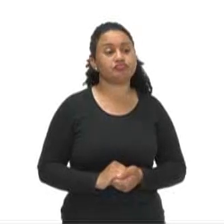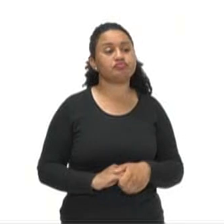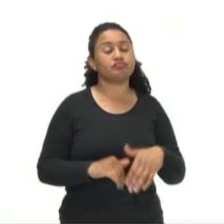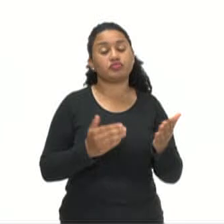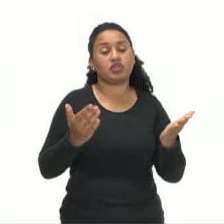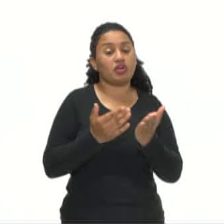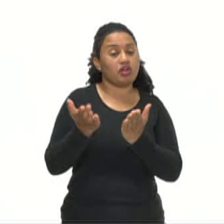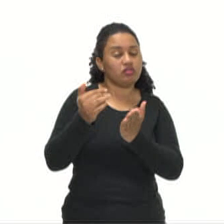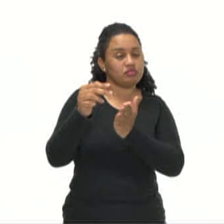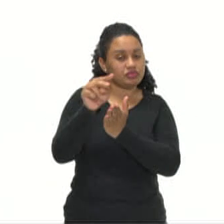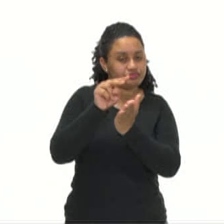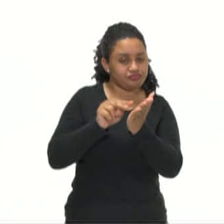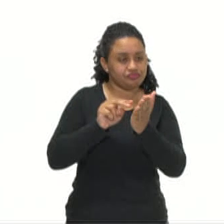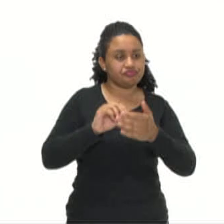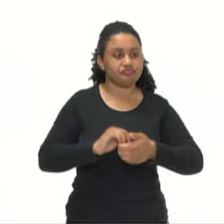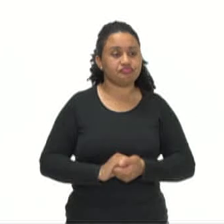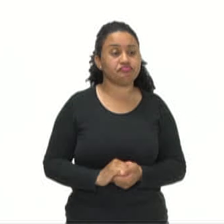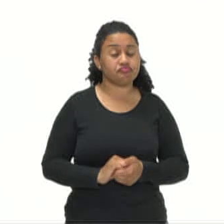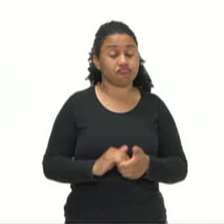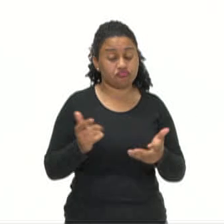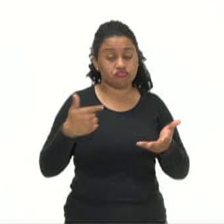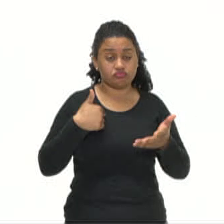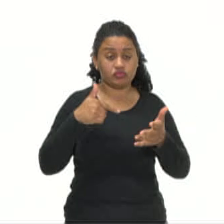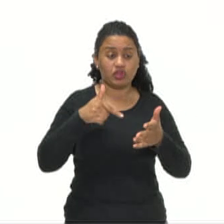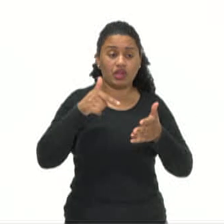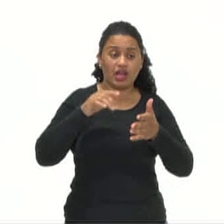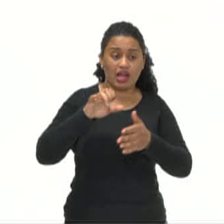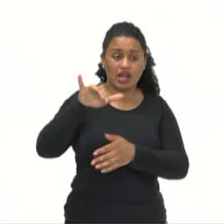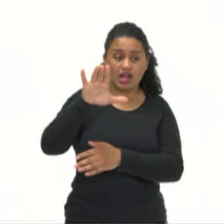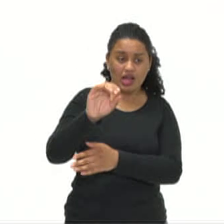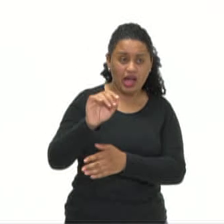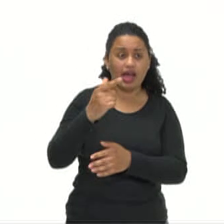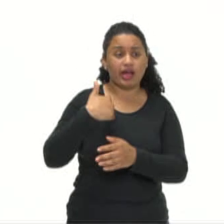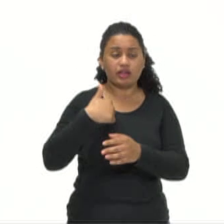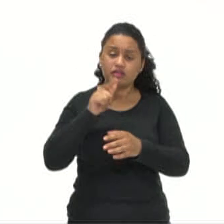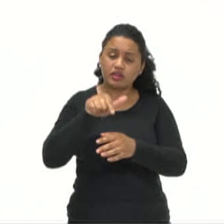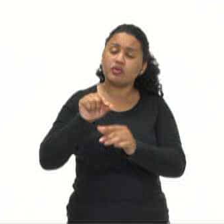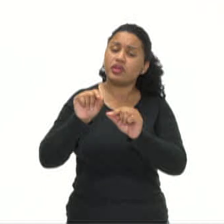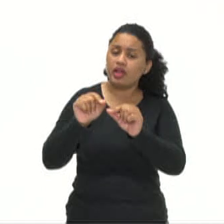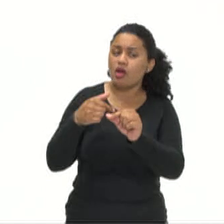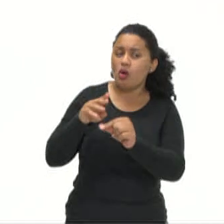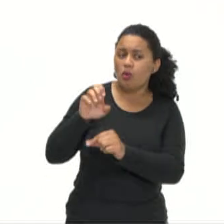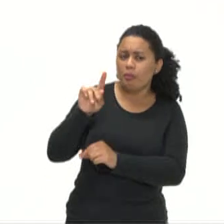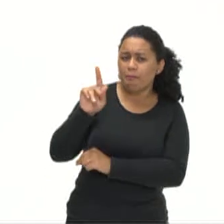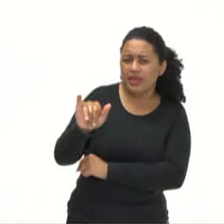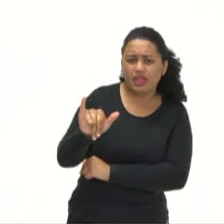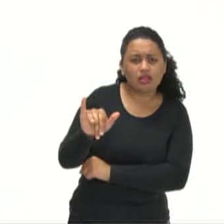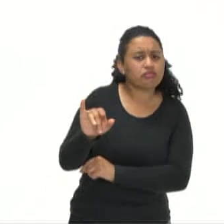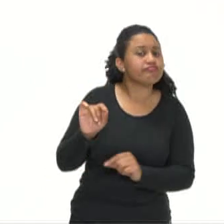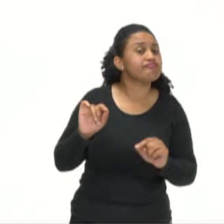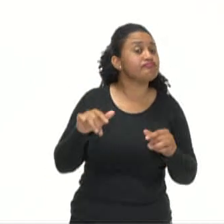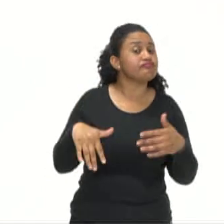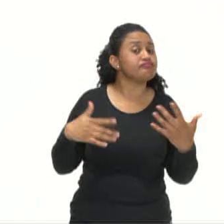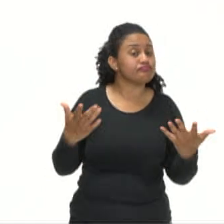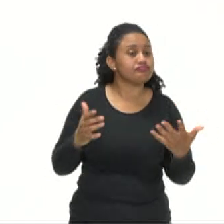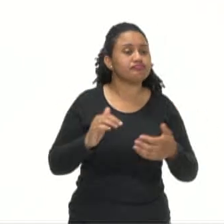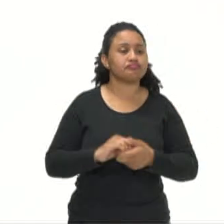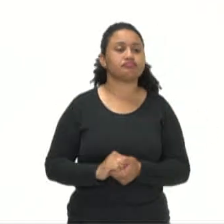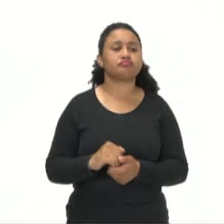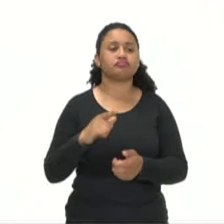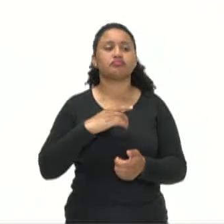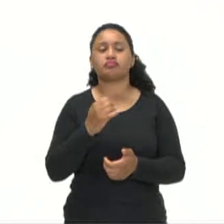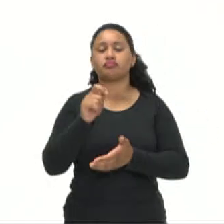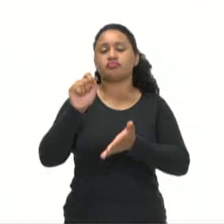Vamos então à leitura da crônica? Nascer no Cairo, ser fêmea de cupim. Alguém já me escreveu